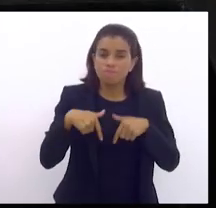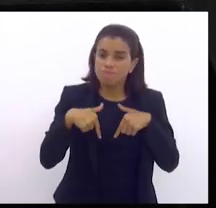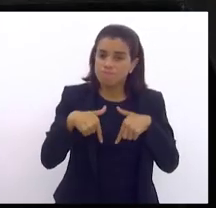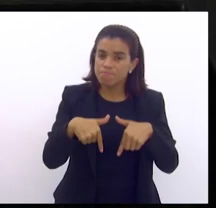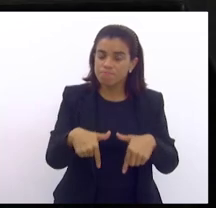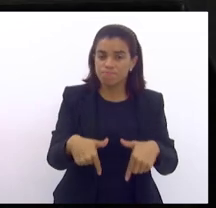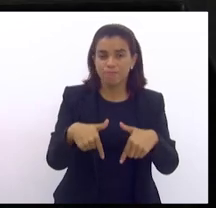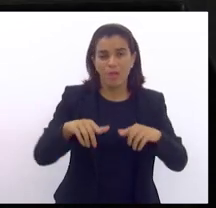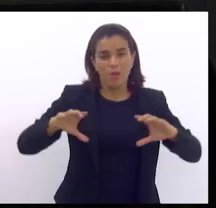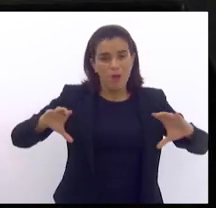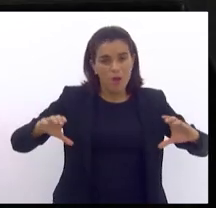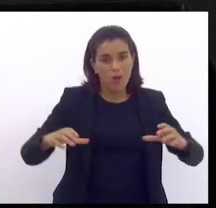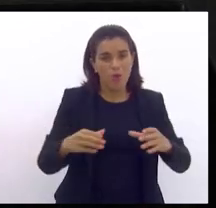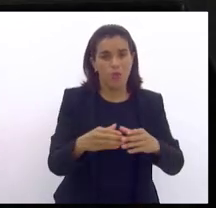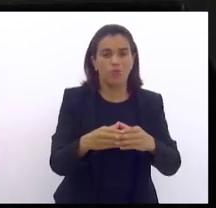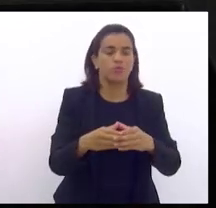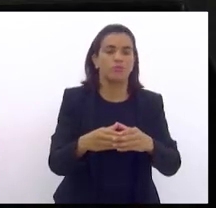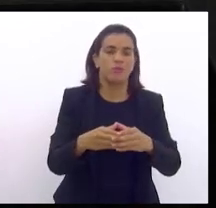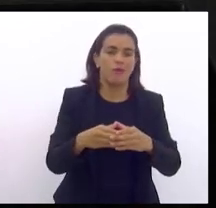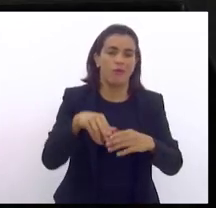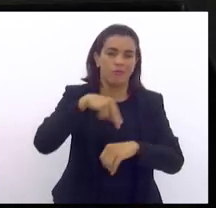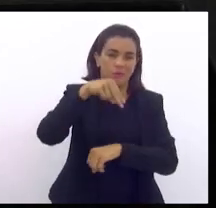uma grande união nacional.